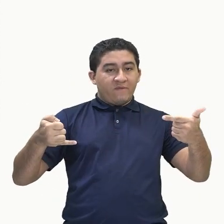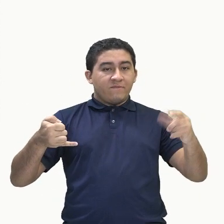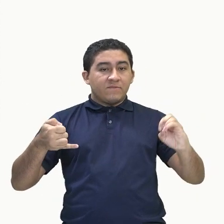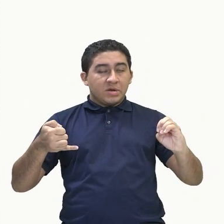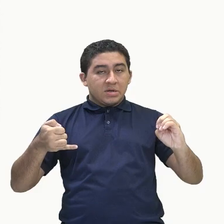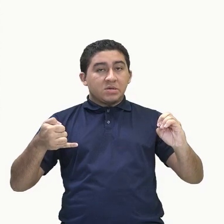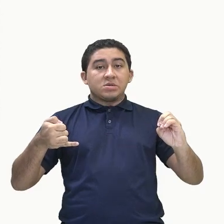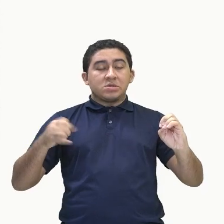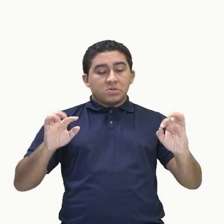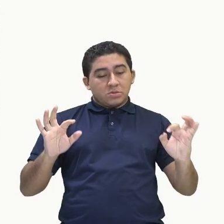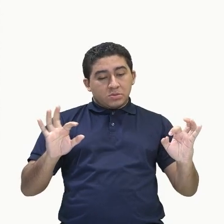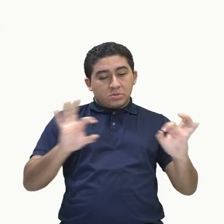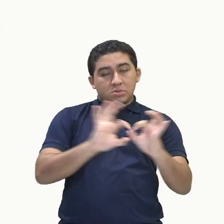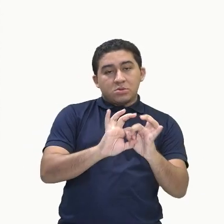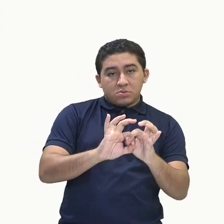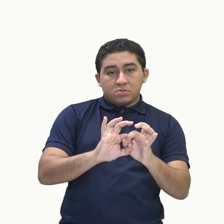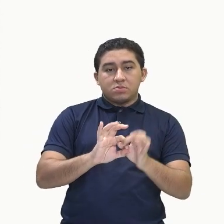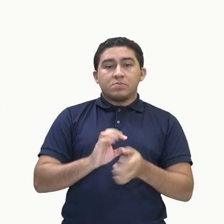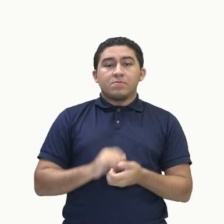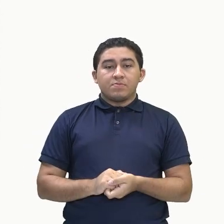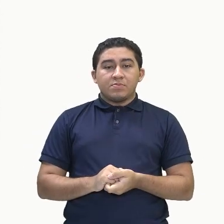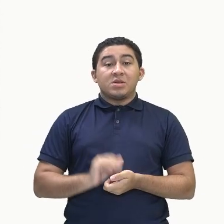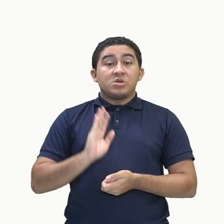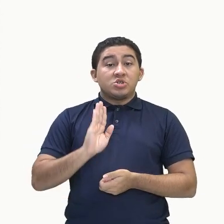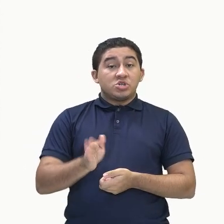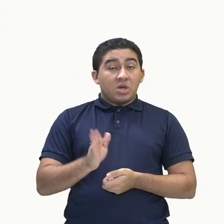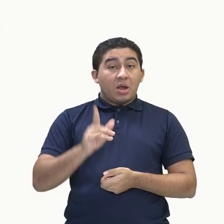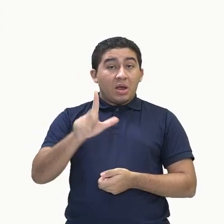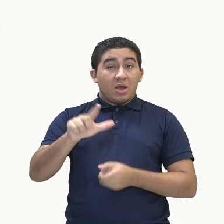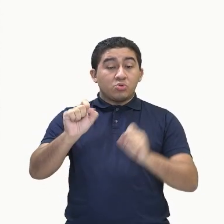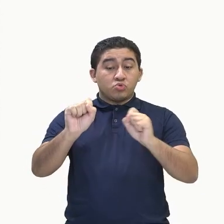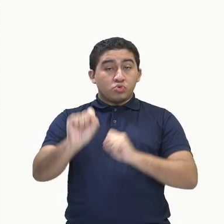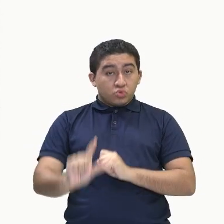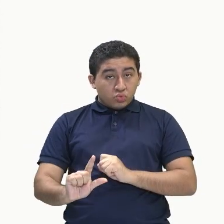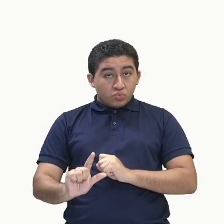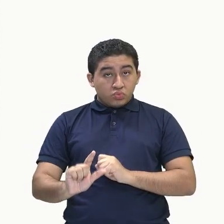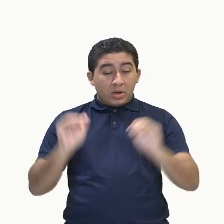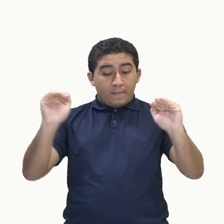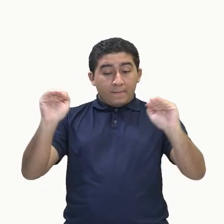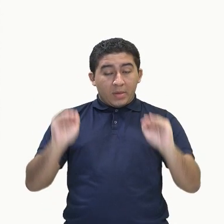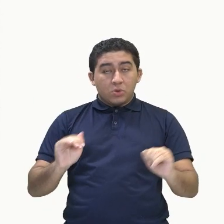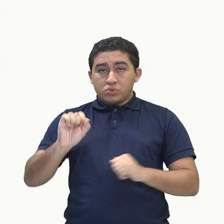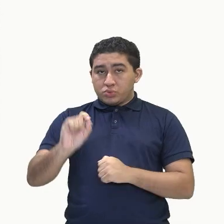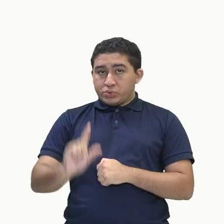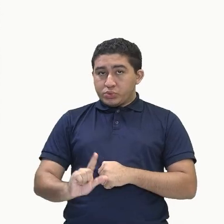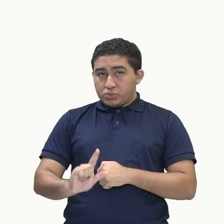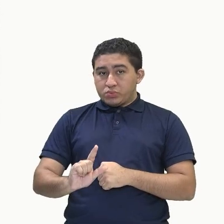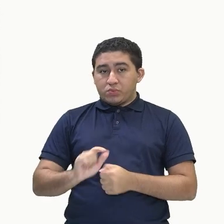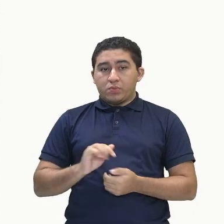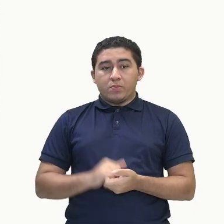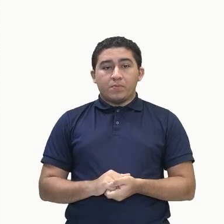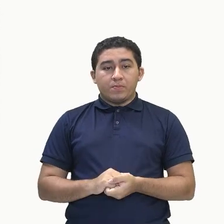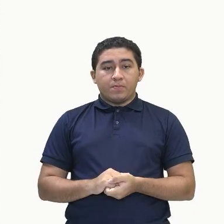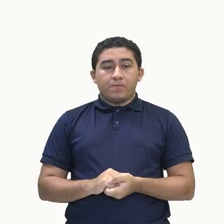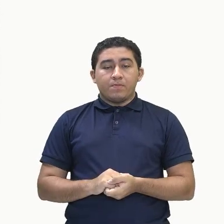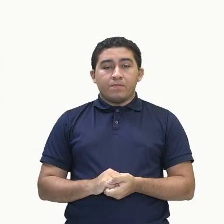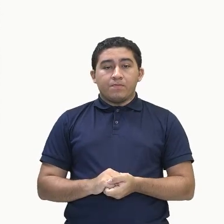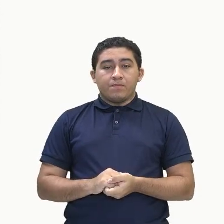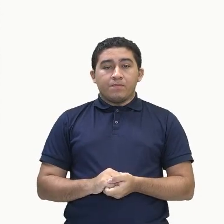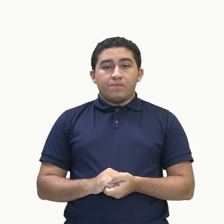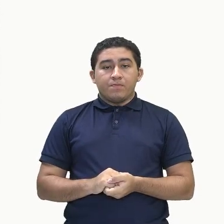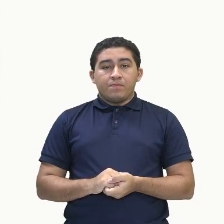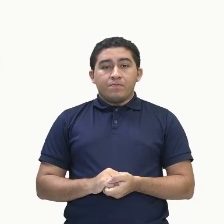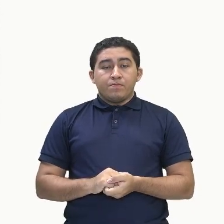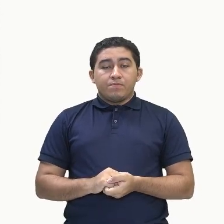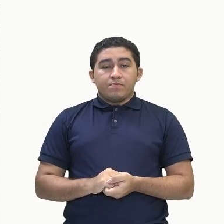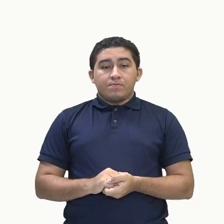eu tenho 20 graus, eu já estou no sul, né? Abaixo da linha do Equador, no sul, tá bom? Traçar